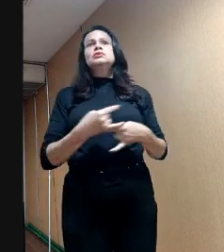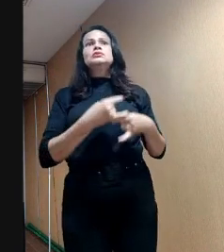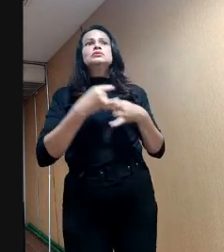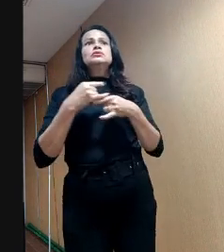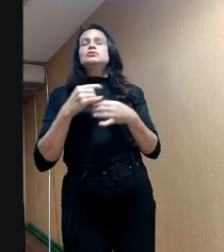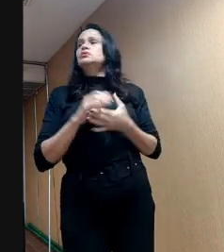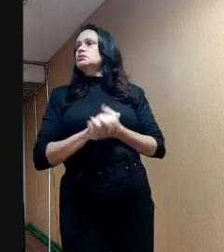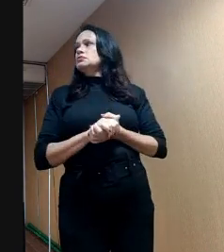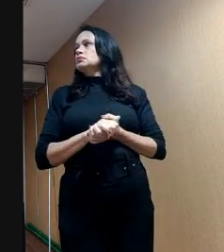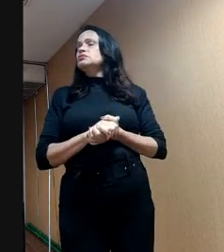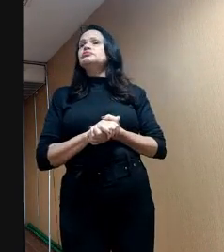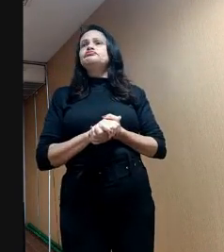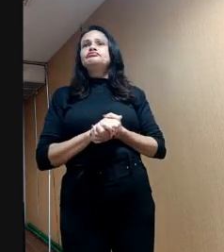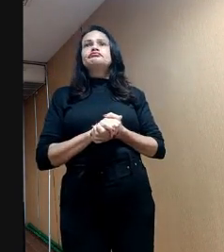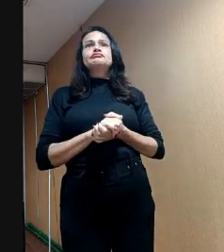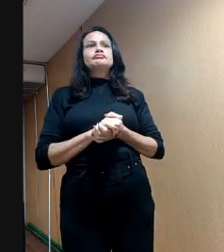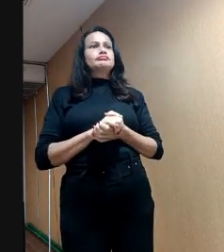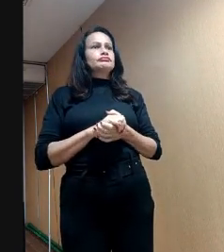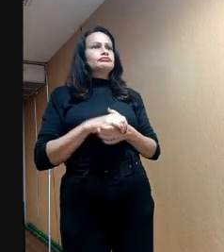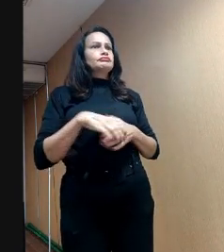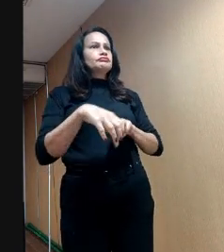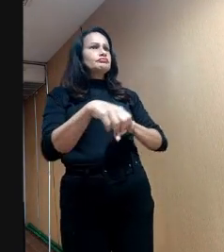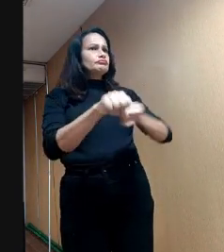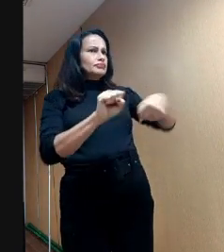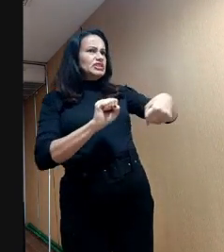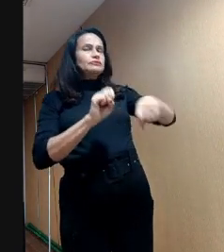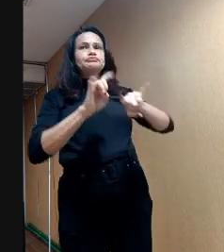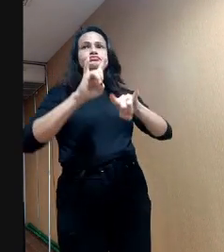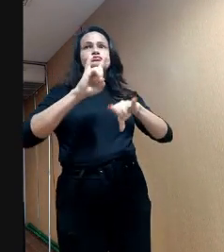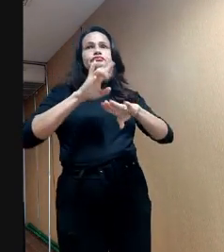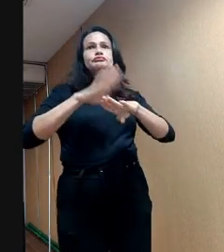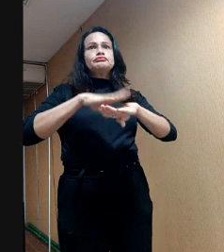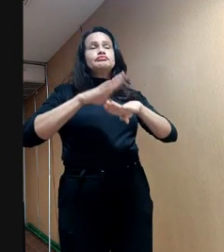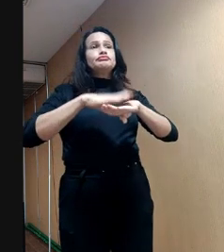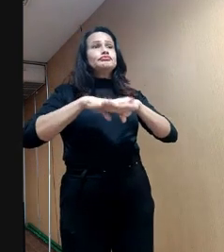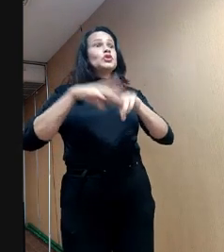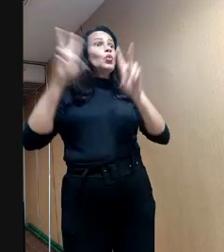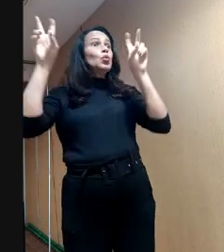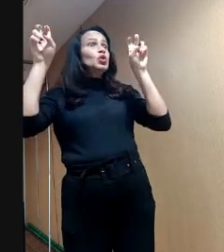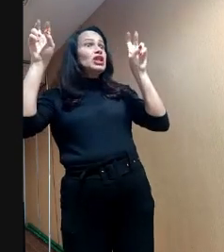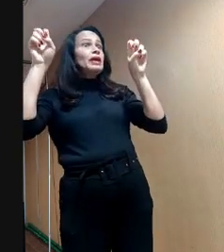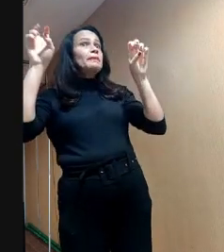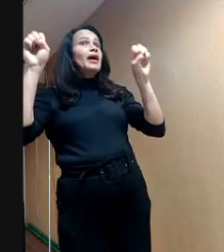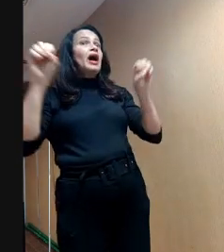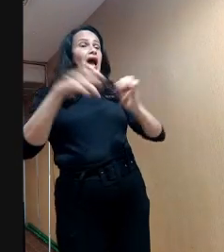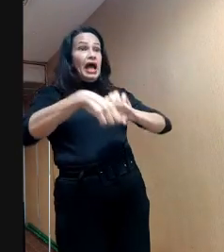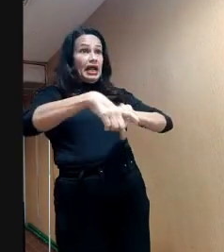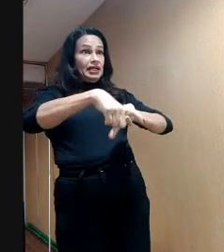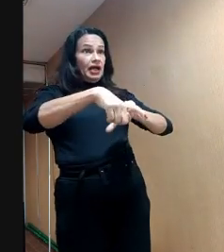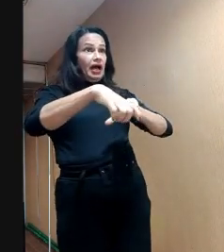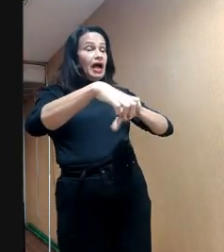da licenciatura em matemática. E o tema será: a licenciatura de hoje prepara o aluno de amanhã?